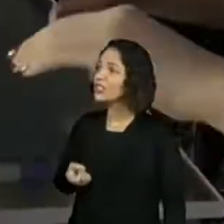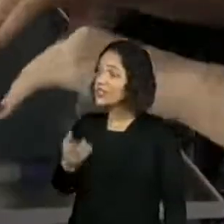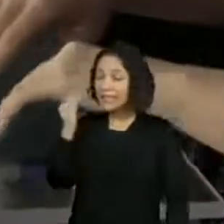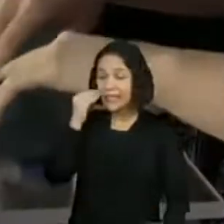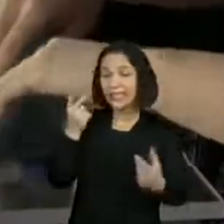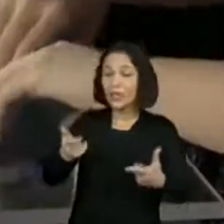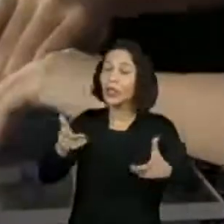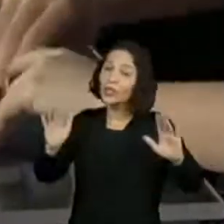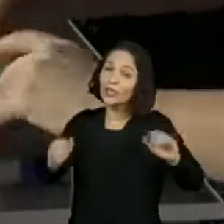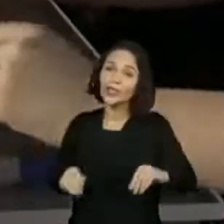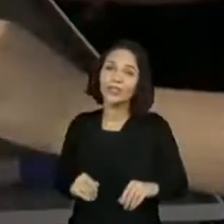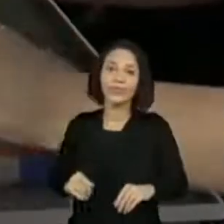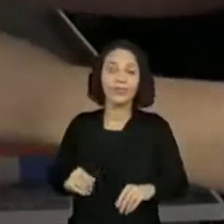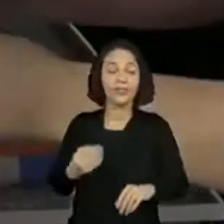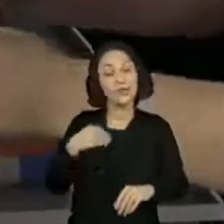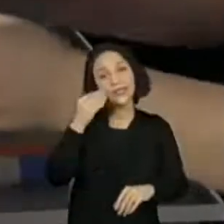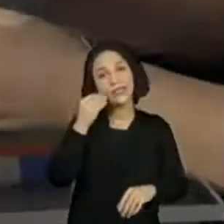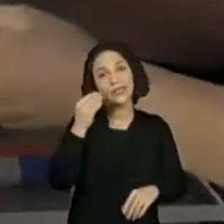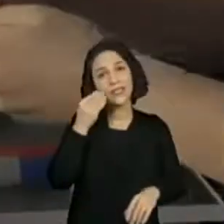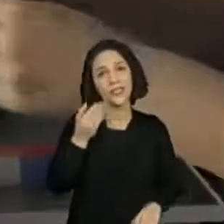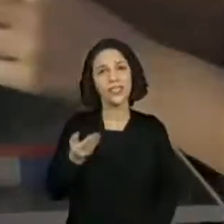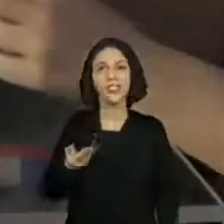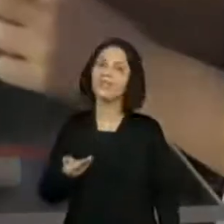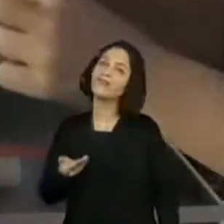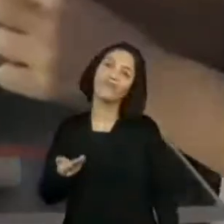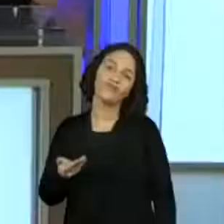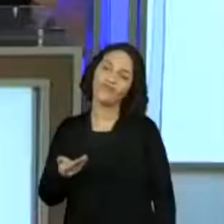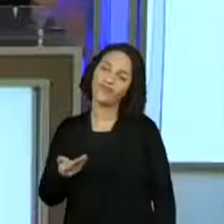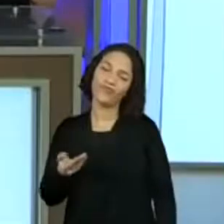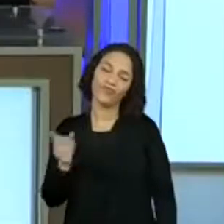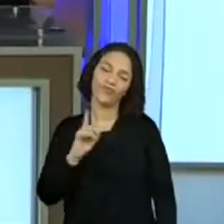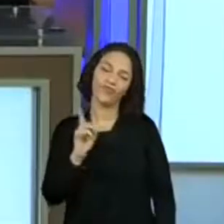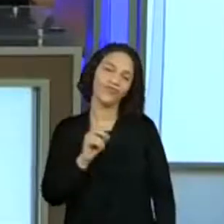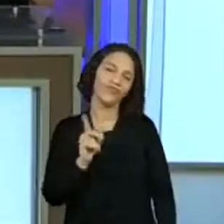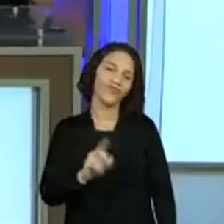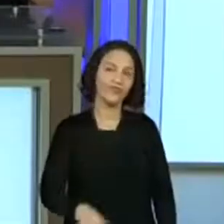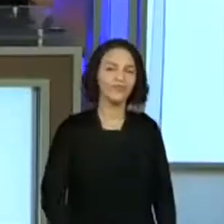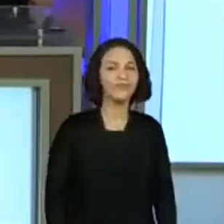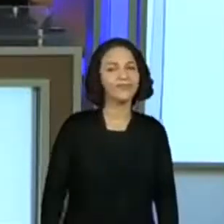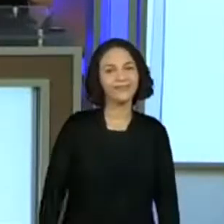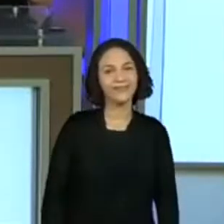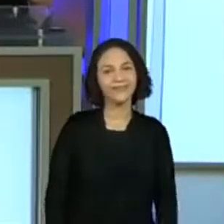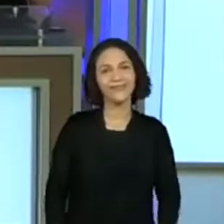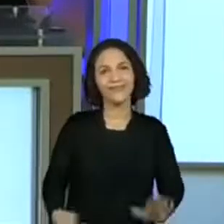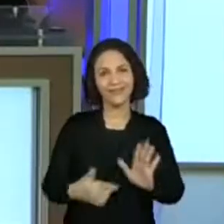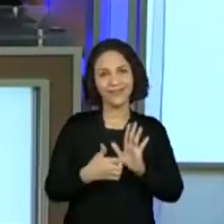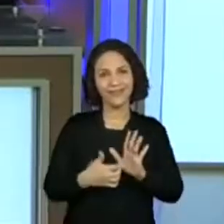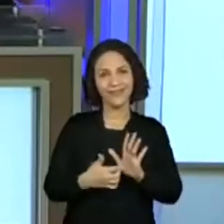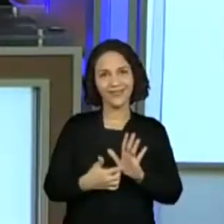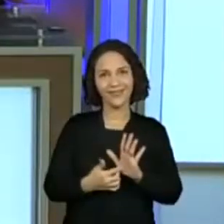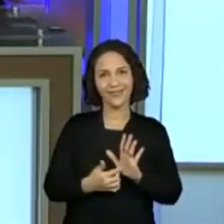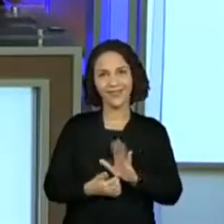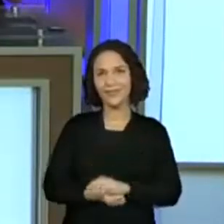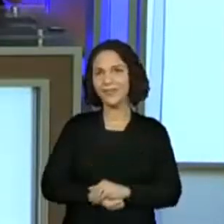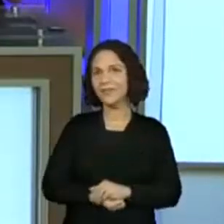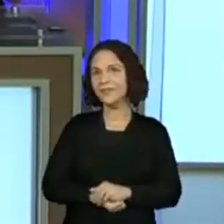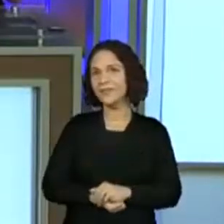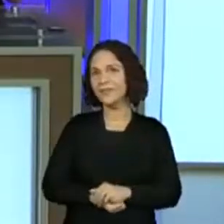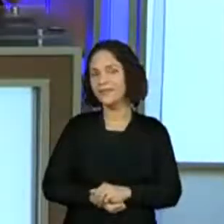sorte. Vou tentar essa. Não. Ah lá, mostrar ali, ó, ali, ali,